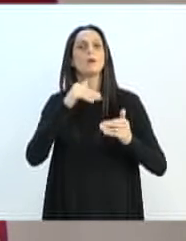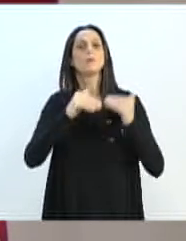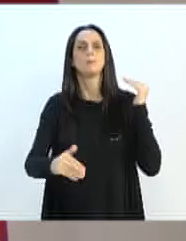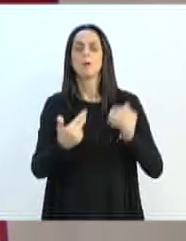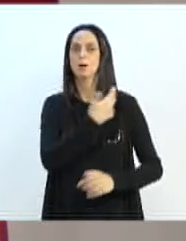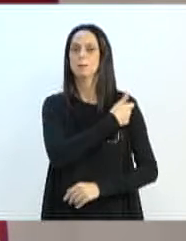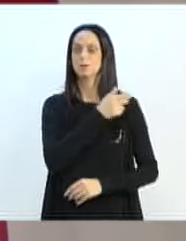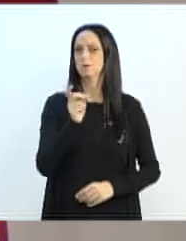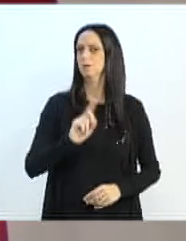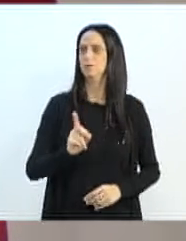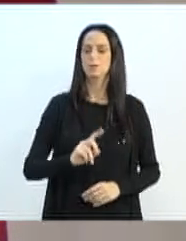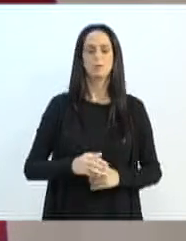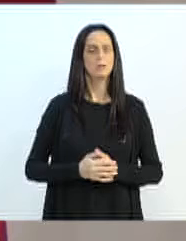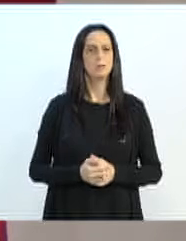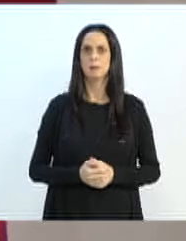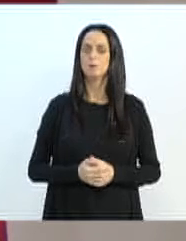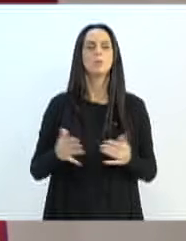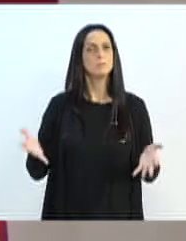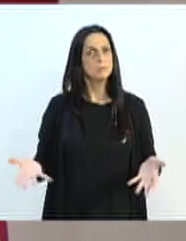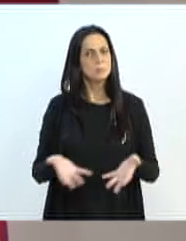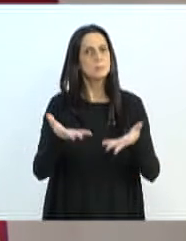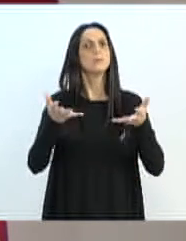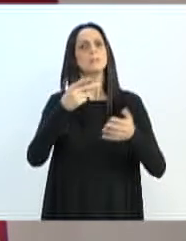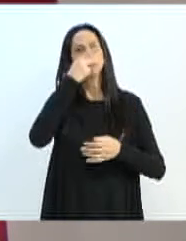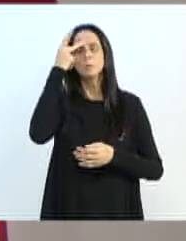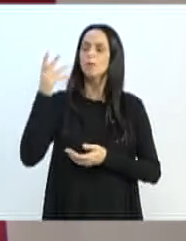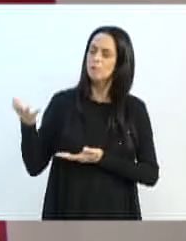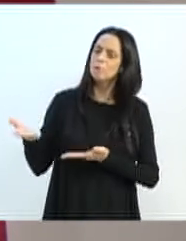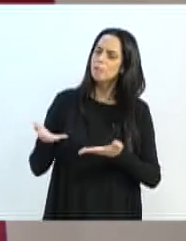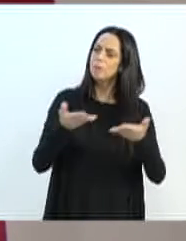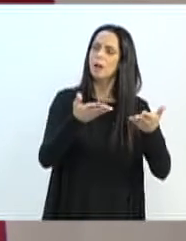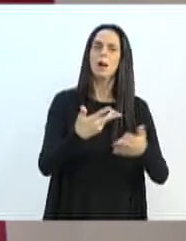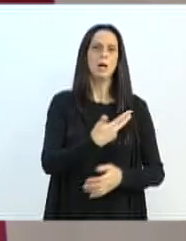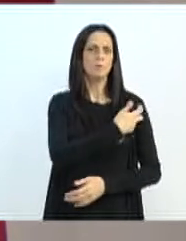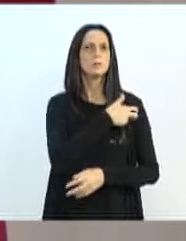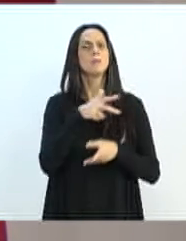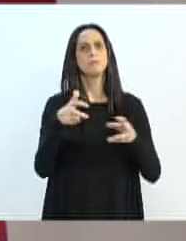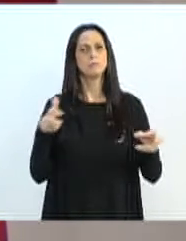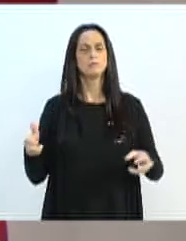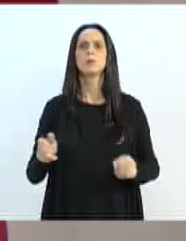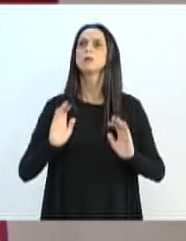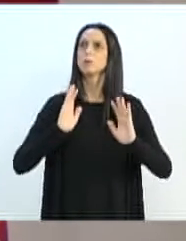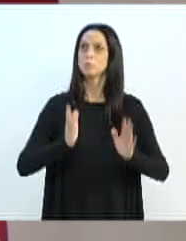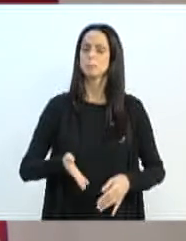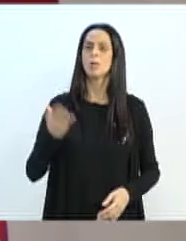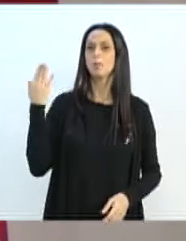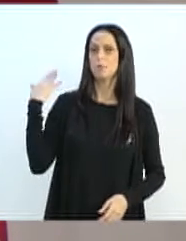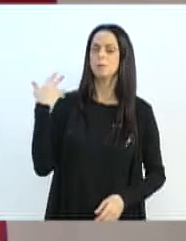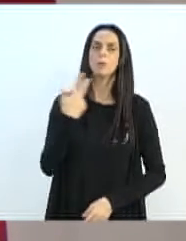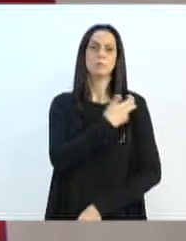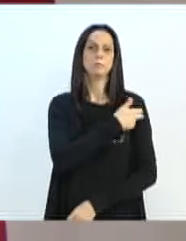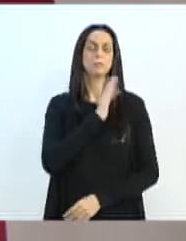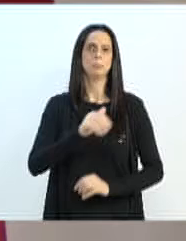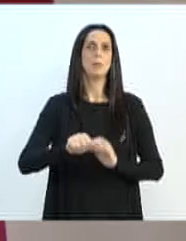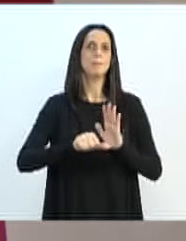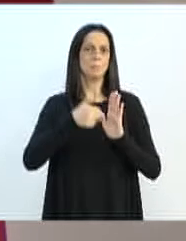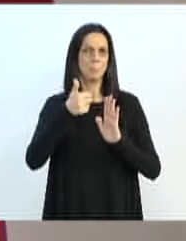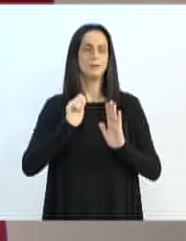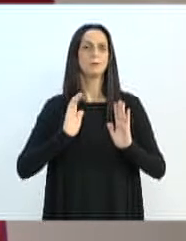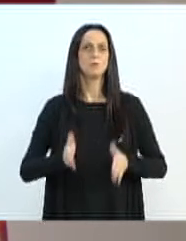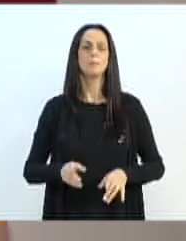pelo contrário. Eu incentivo que as pessoas tomem a vacina, eu mesmo recentemente tomei a primeira dose,